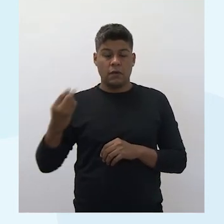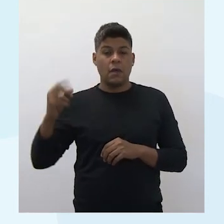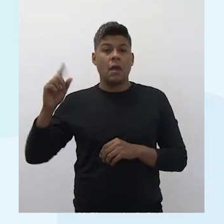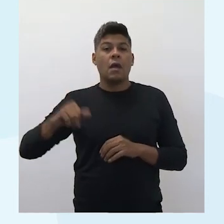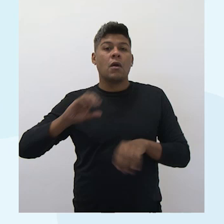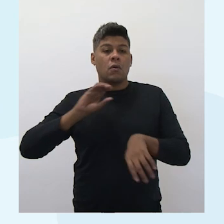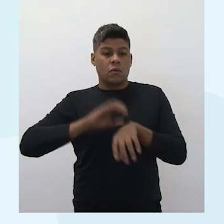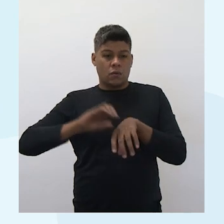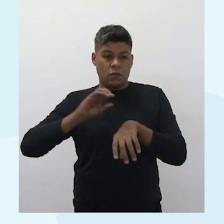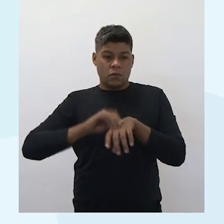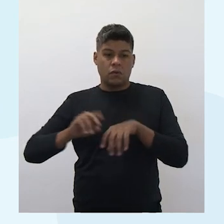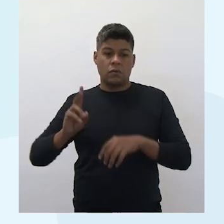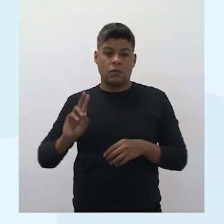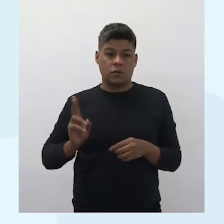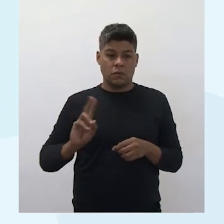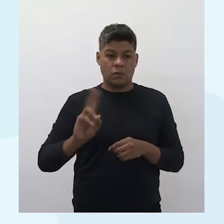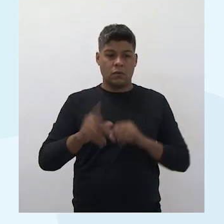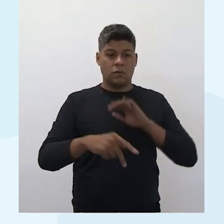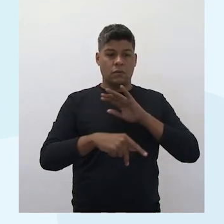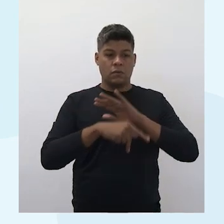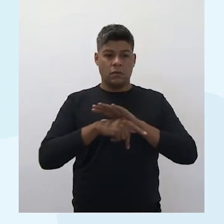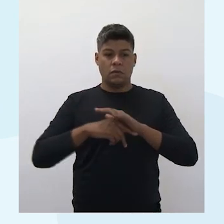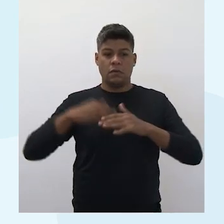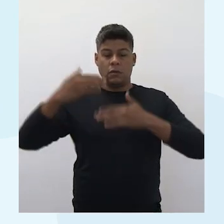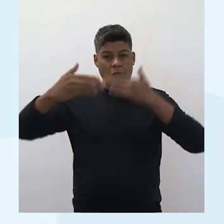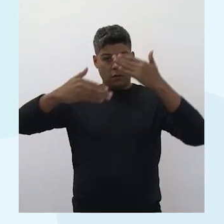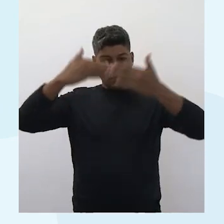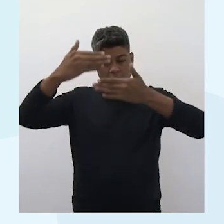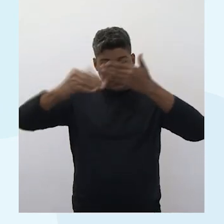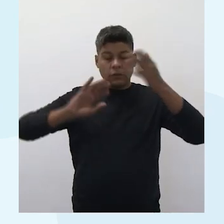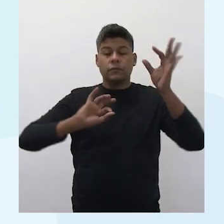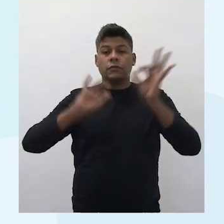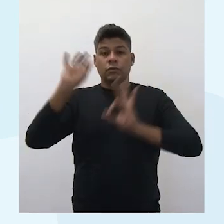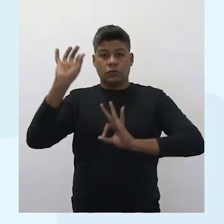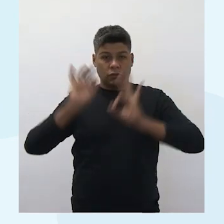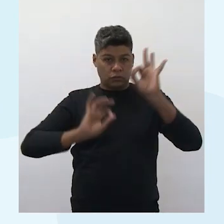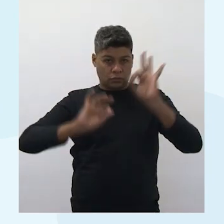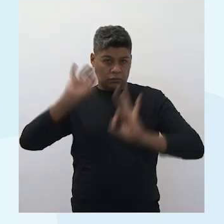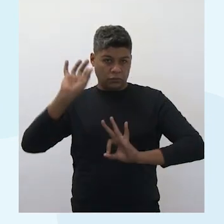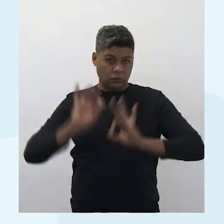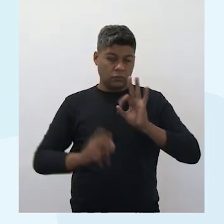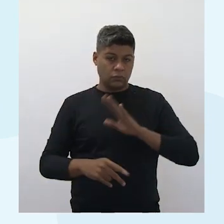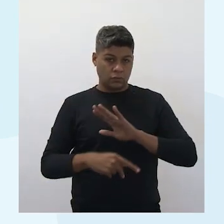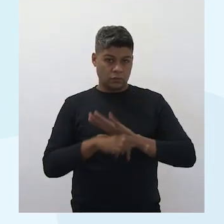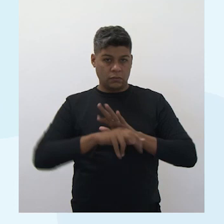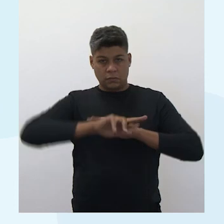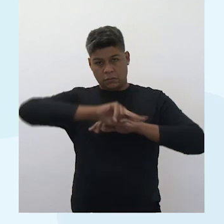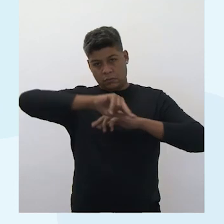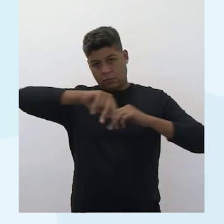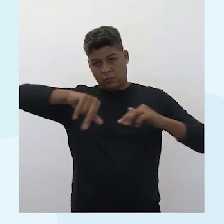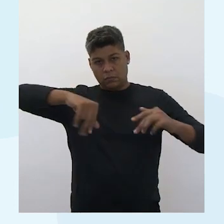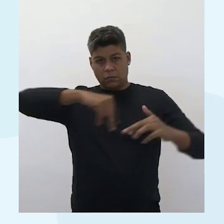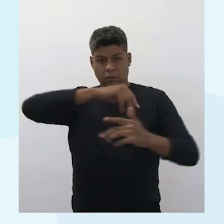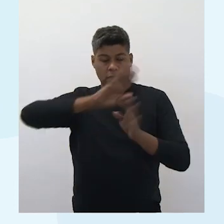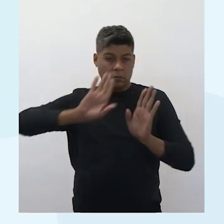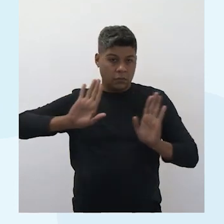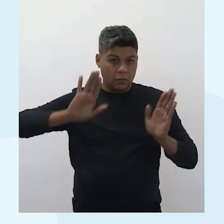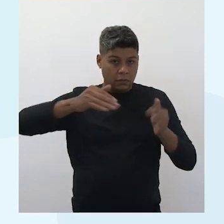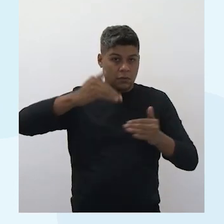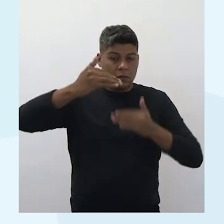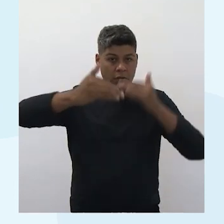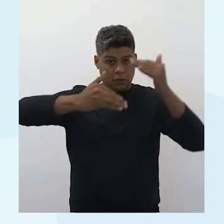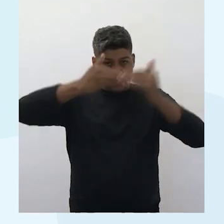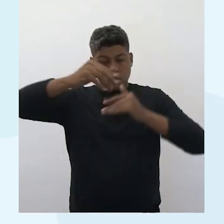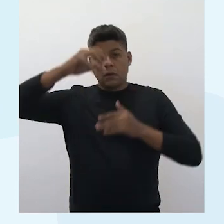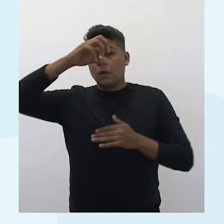formação continuada em serviço deve ser estruturada mediante ações diversificadas destinadas ao desenvolvimento